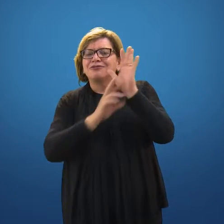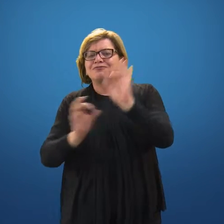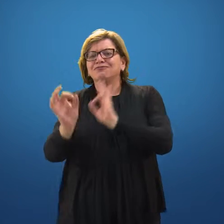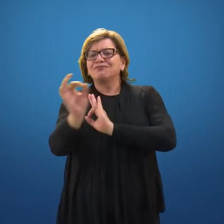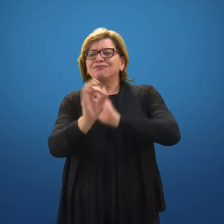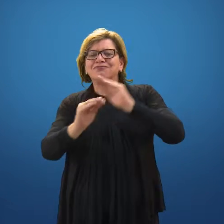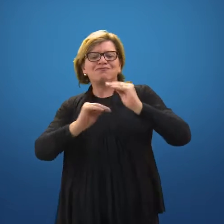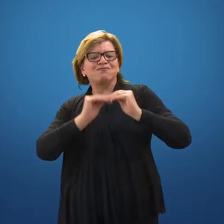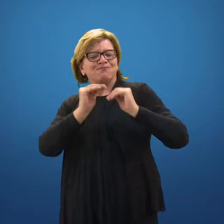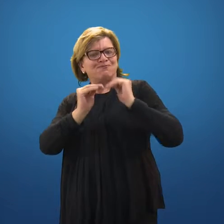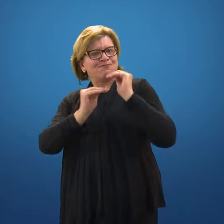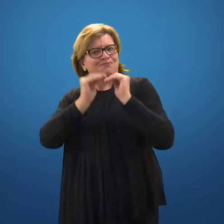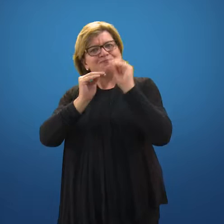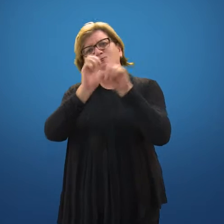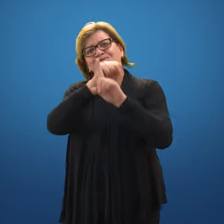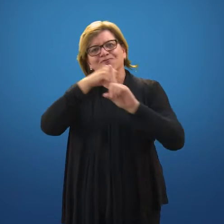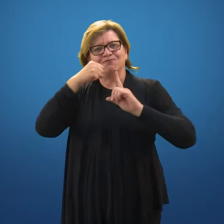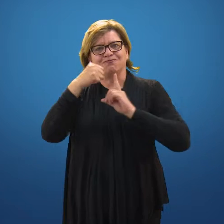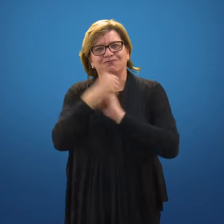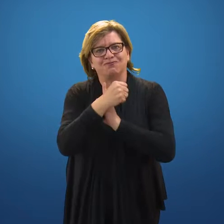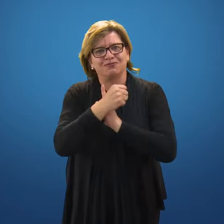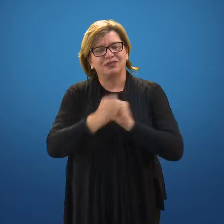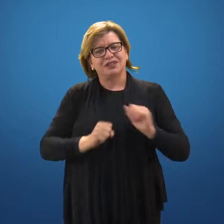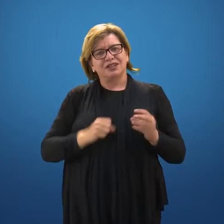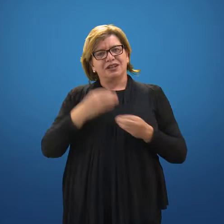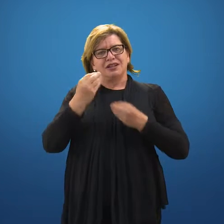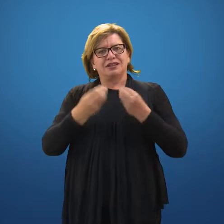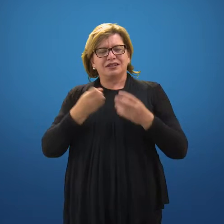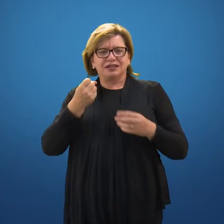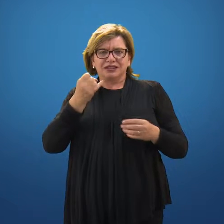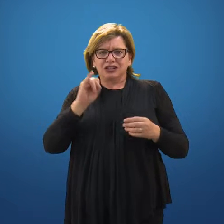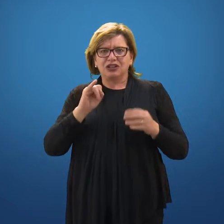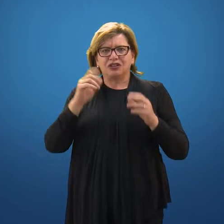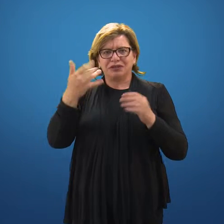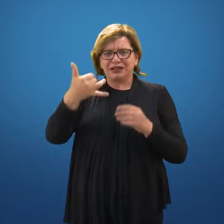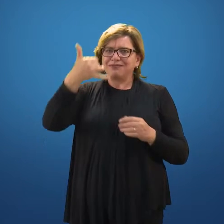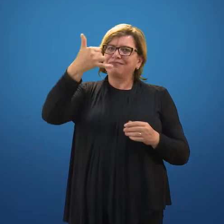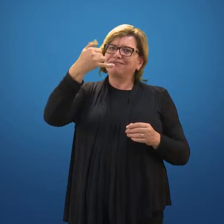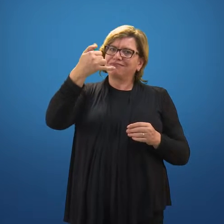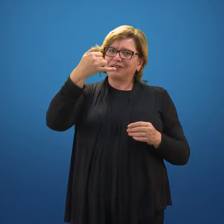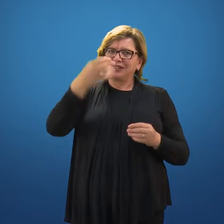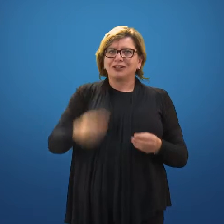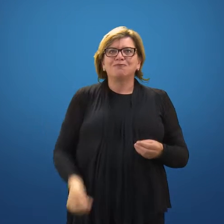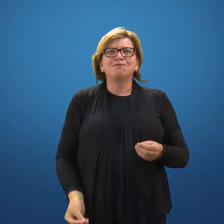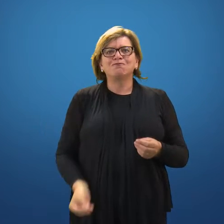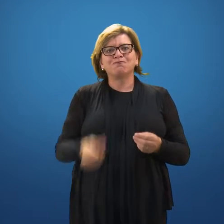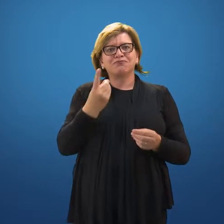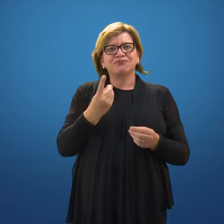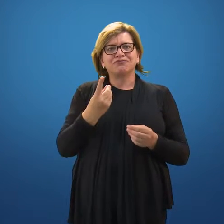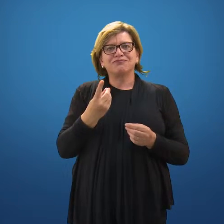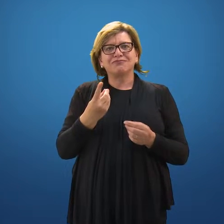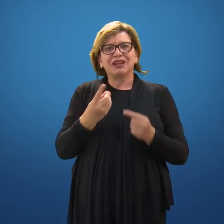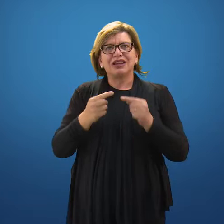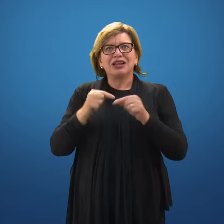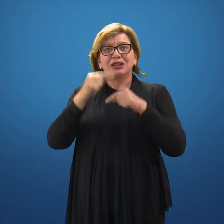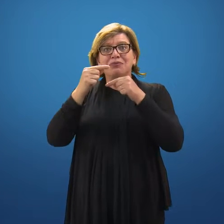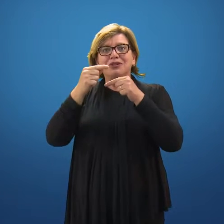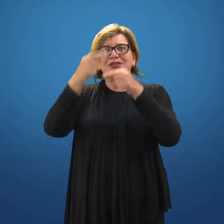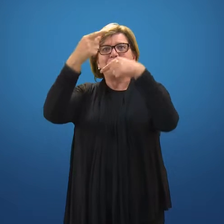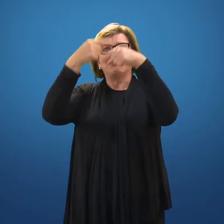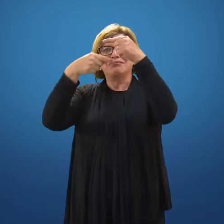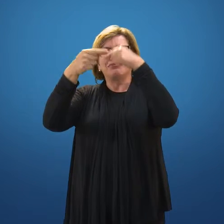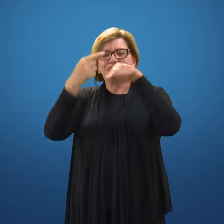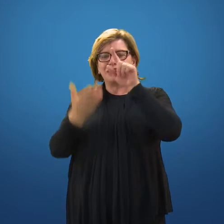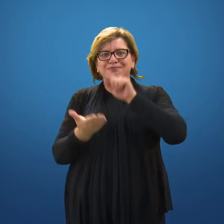sua evolução. Assim como, se nós pegarmos uma caneta e jogarmos para cima e ela retornar à